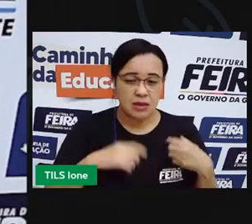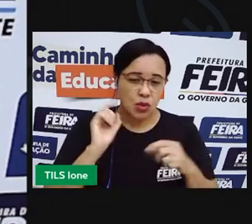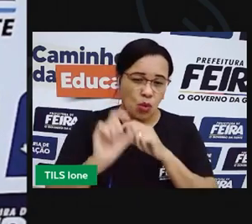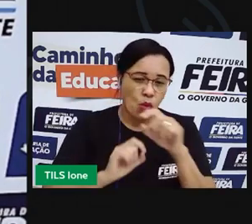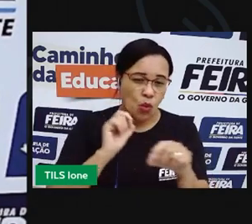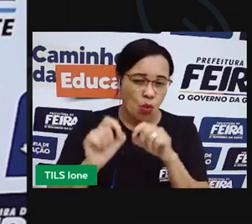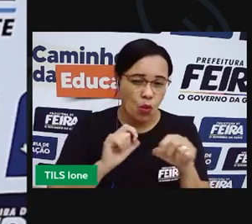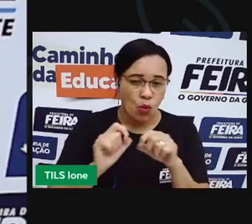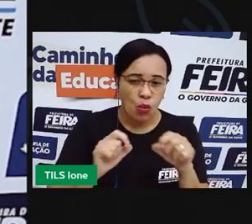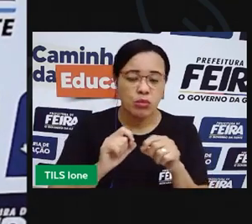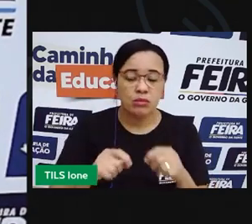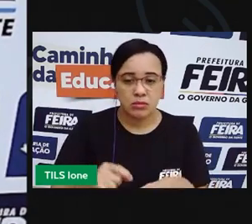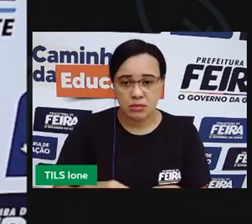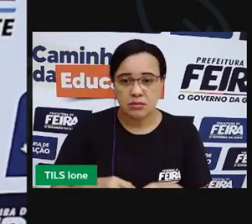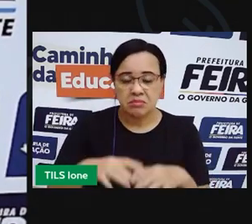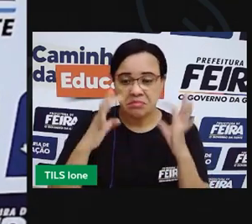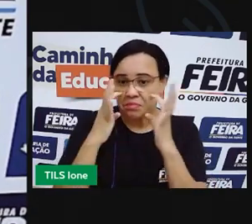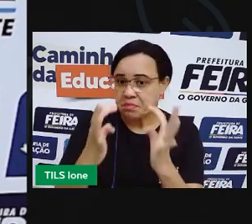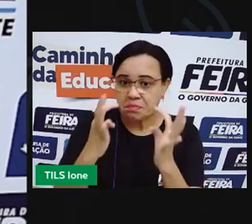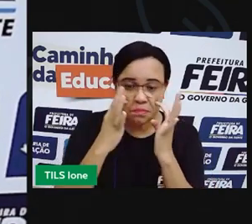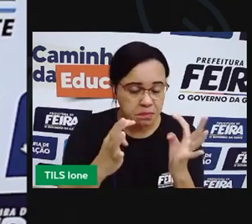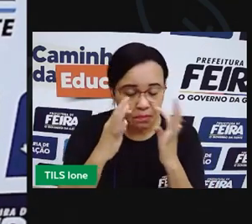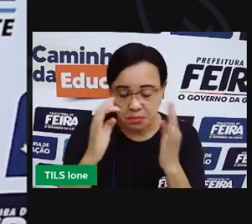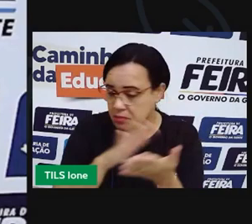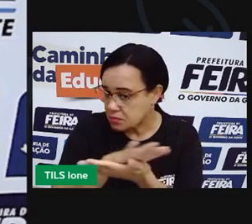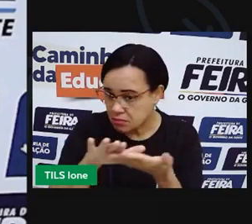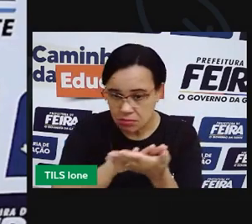de concentração, insônia.